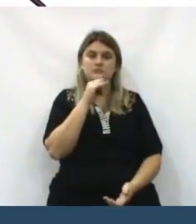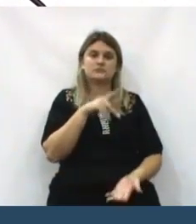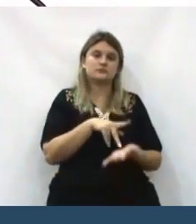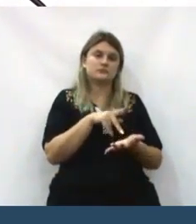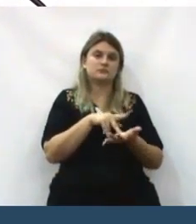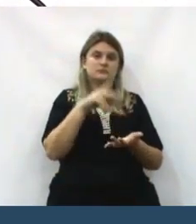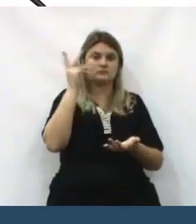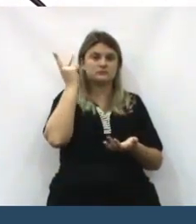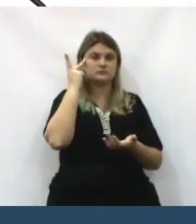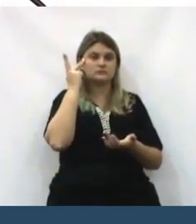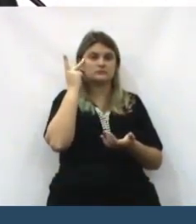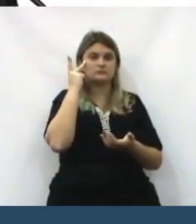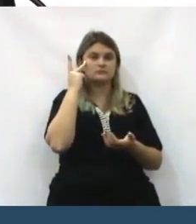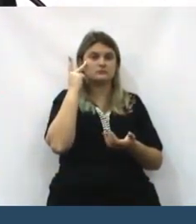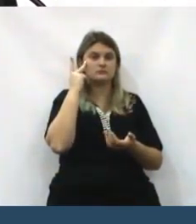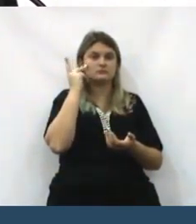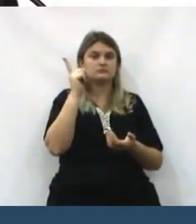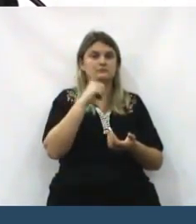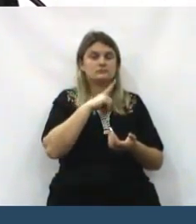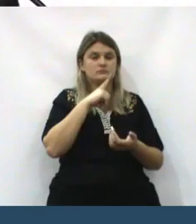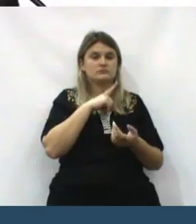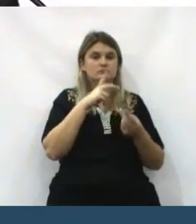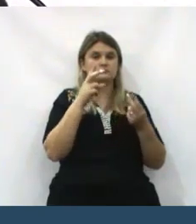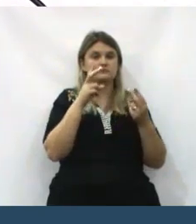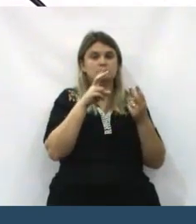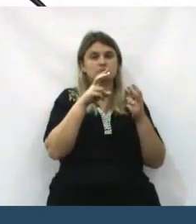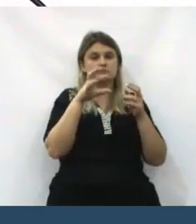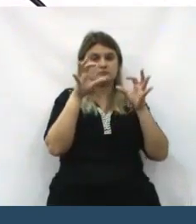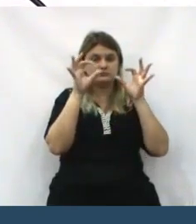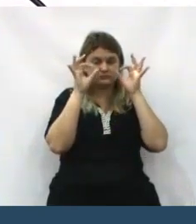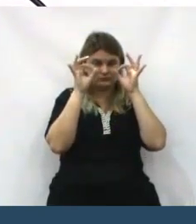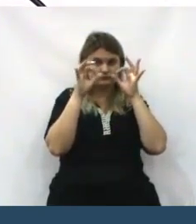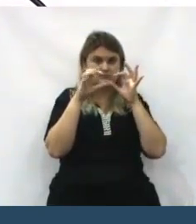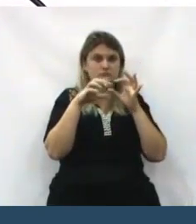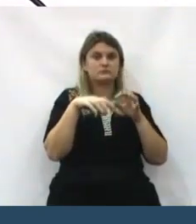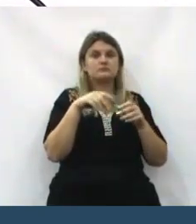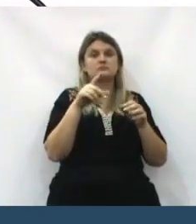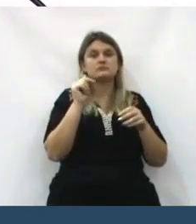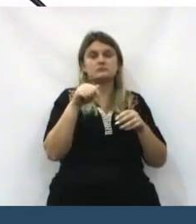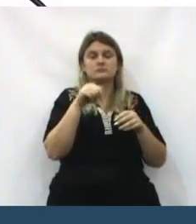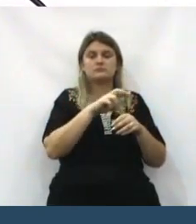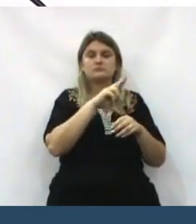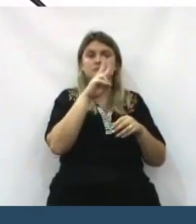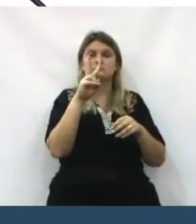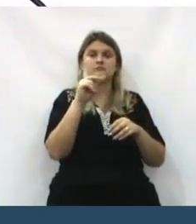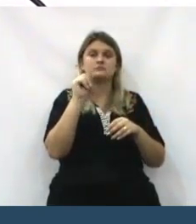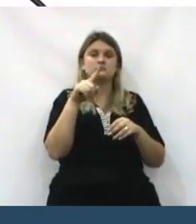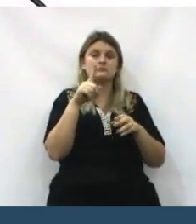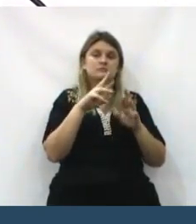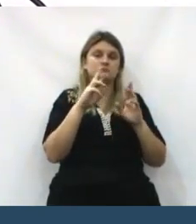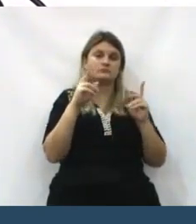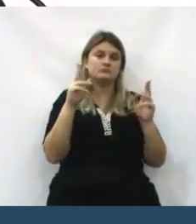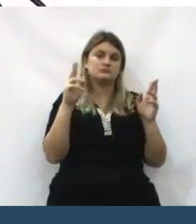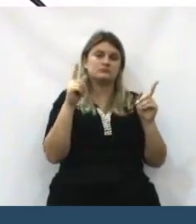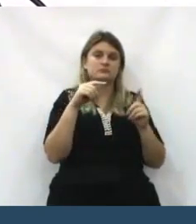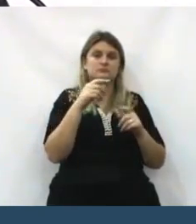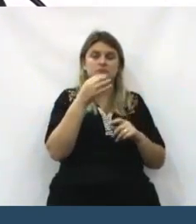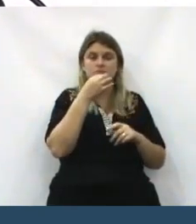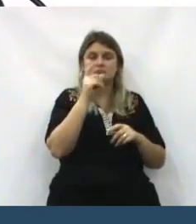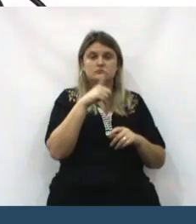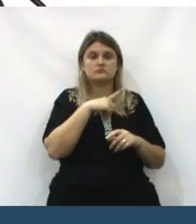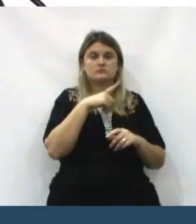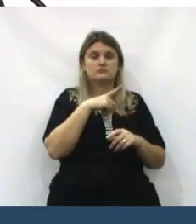grande circulação para Dona Vitória, Cruz Machado é outra coisa. Por isso que nós podemos sim, nós como vereadores municipais, podemos sim